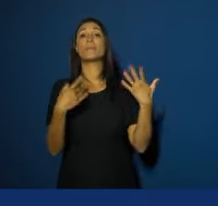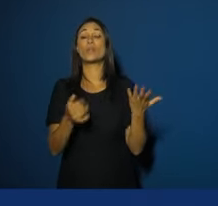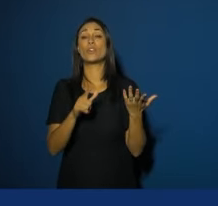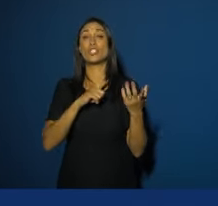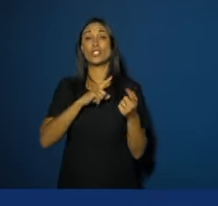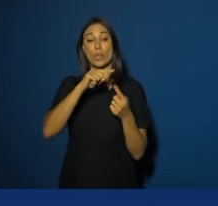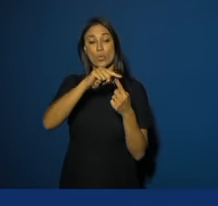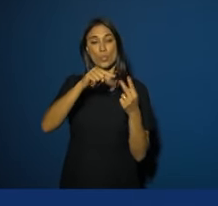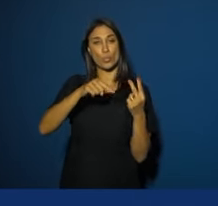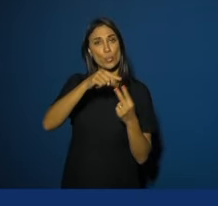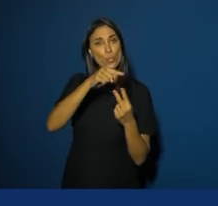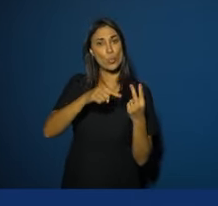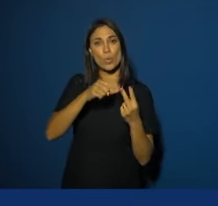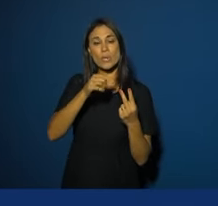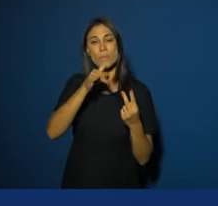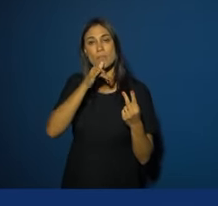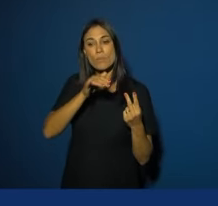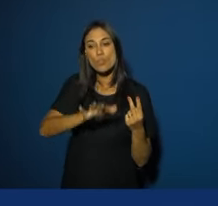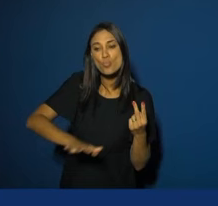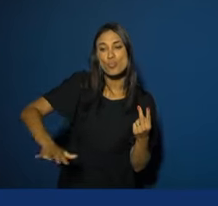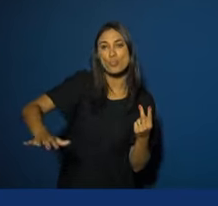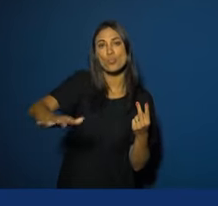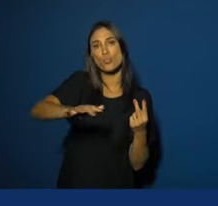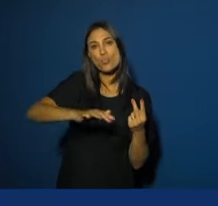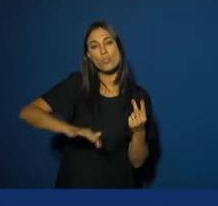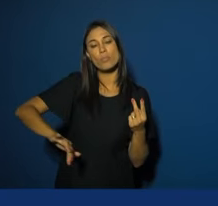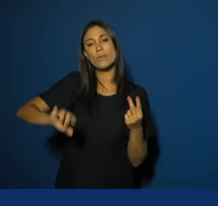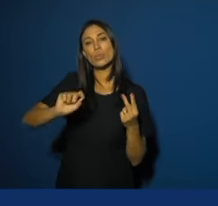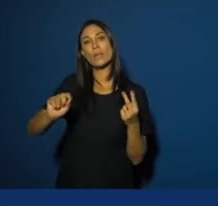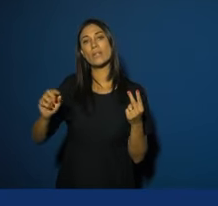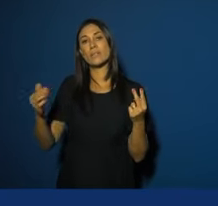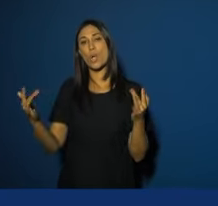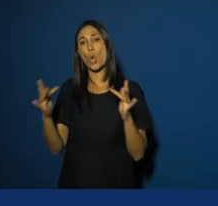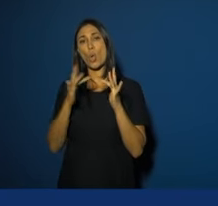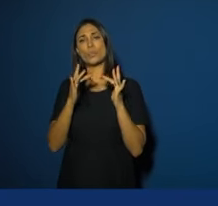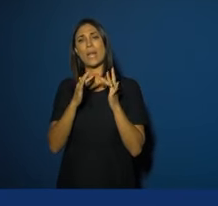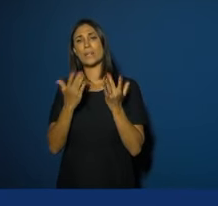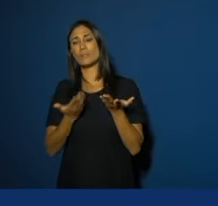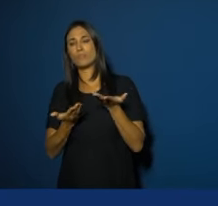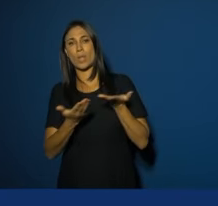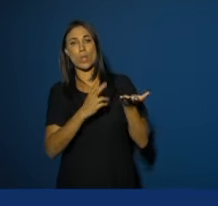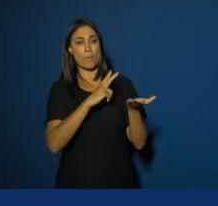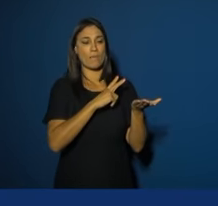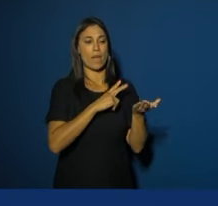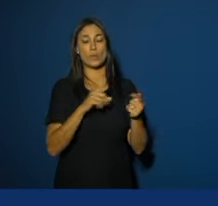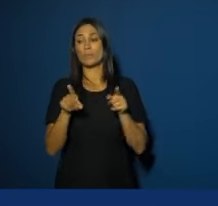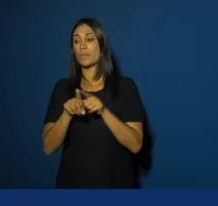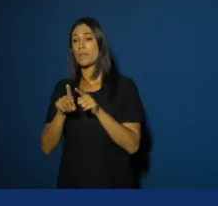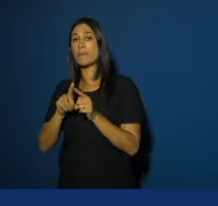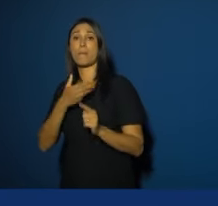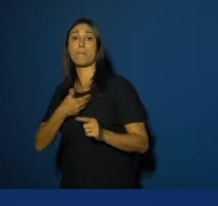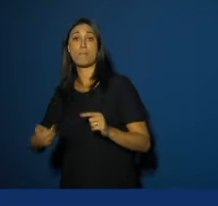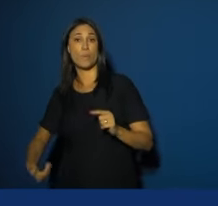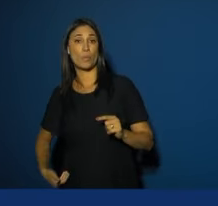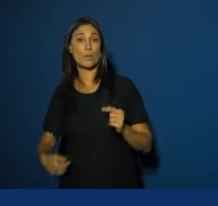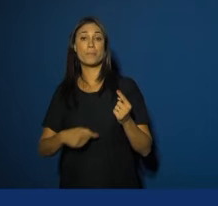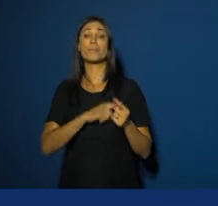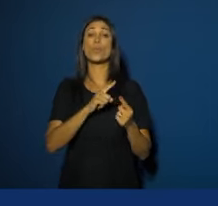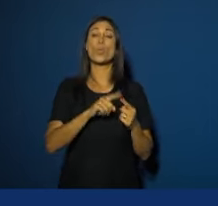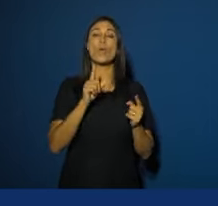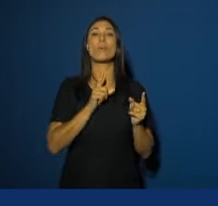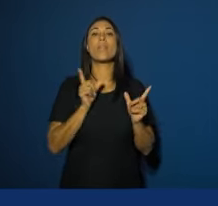tem duas abordagens no âmbito no âmbito dessa relação público-privado da atração do Capital privado um é